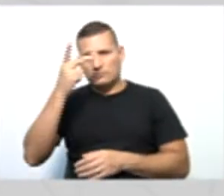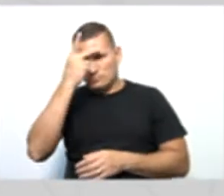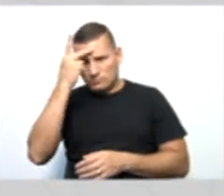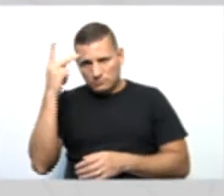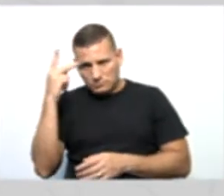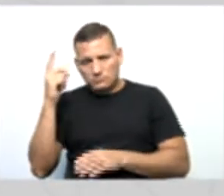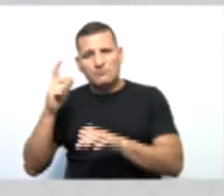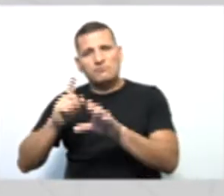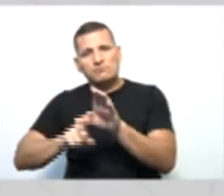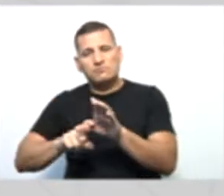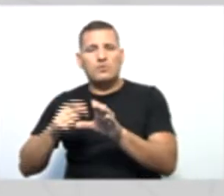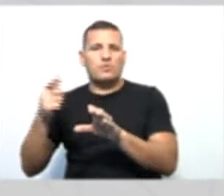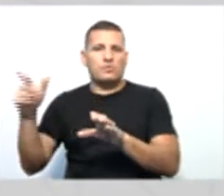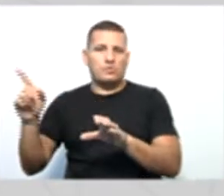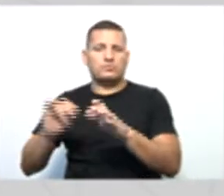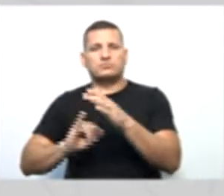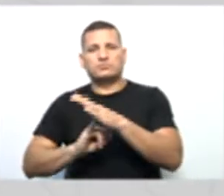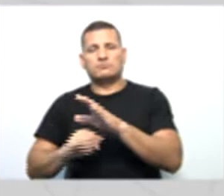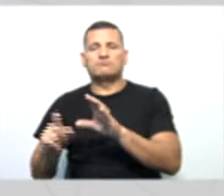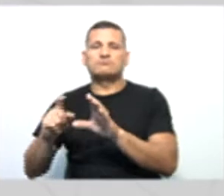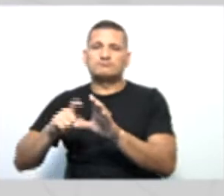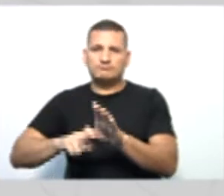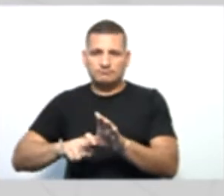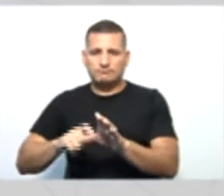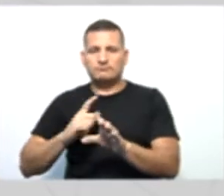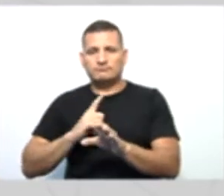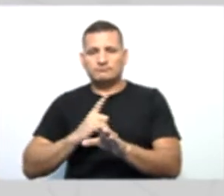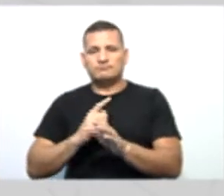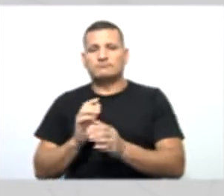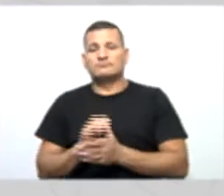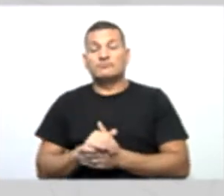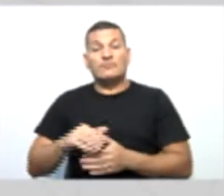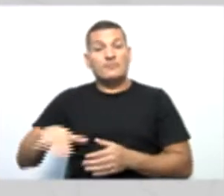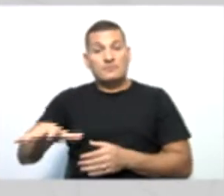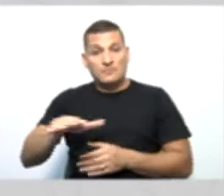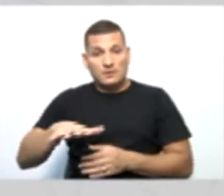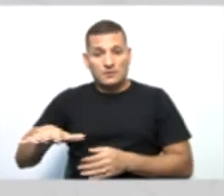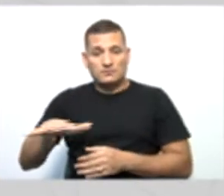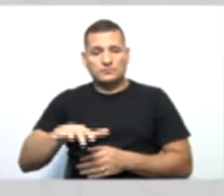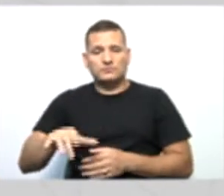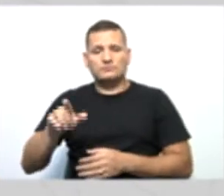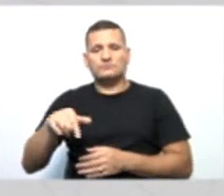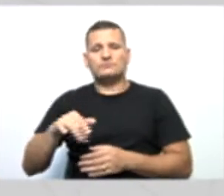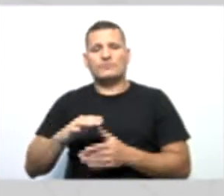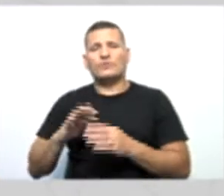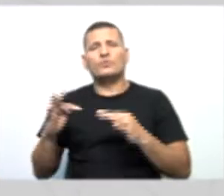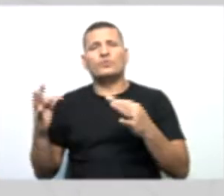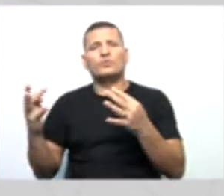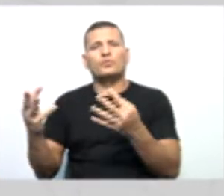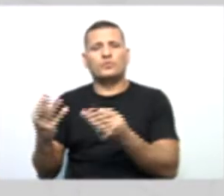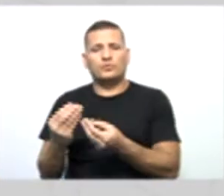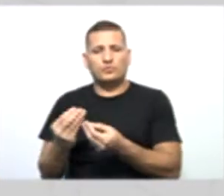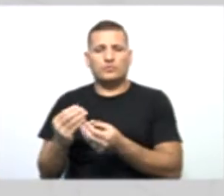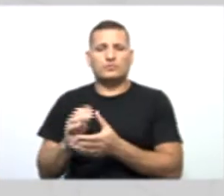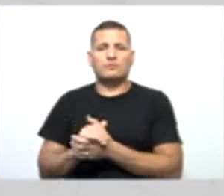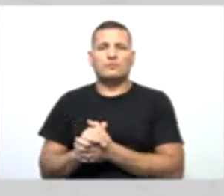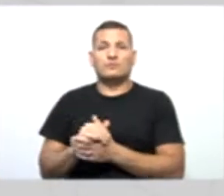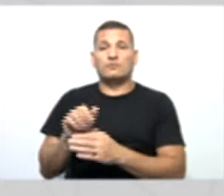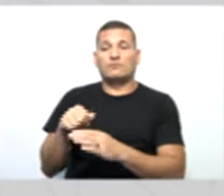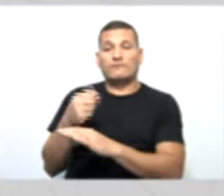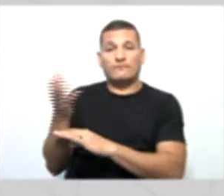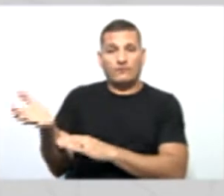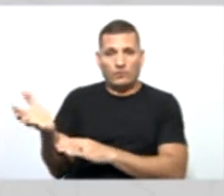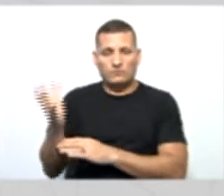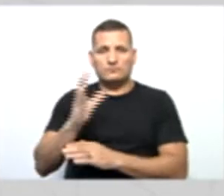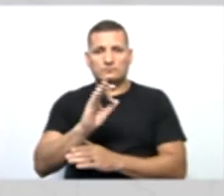outras pessoas. O ambiente é tudo o que é externo à